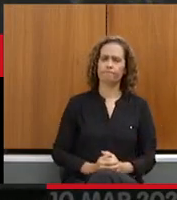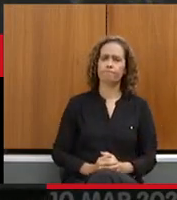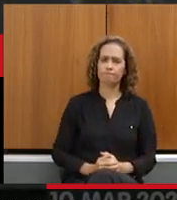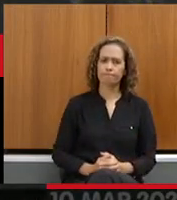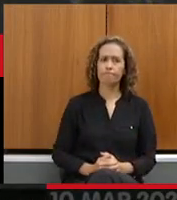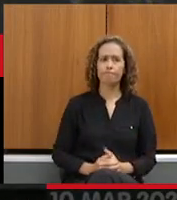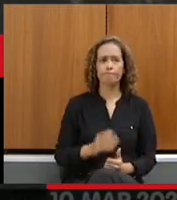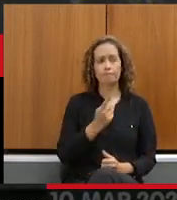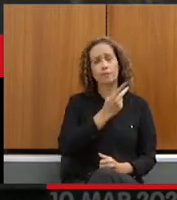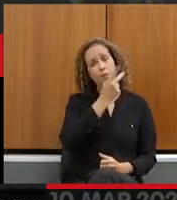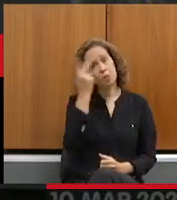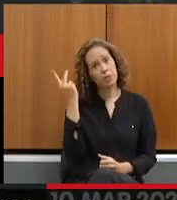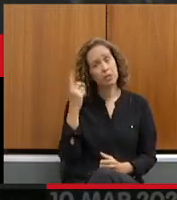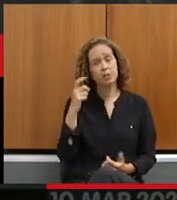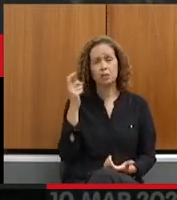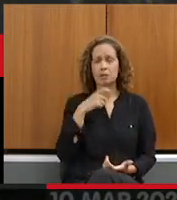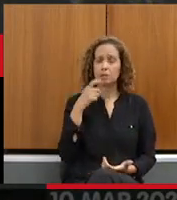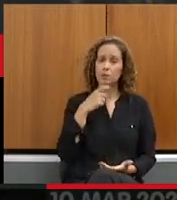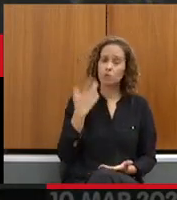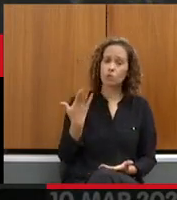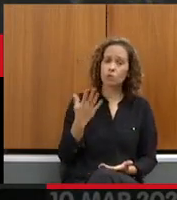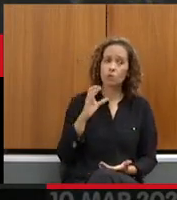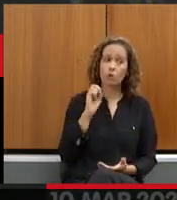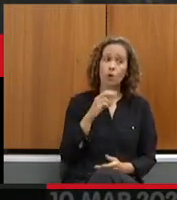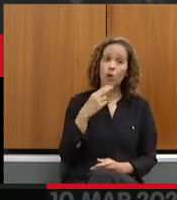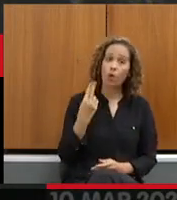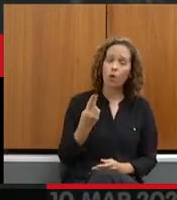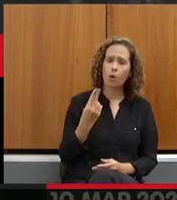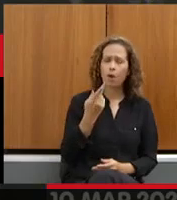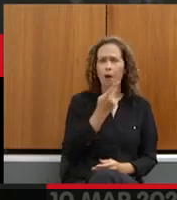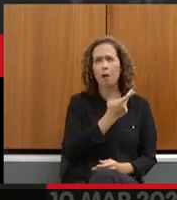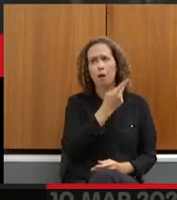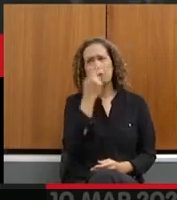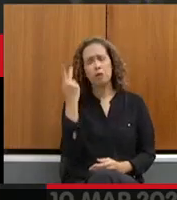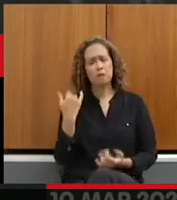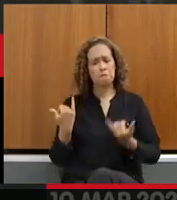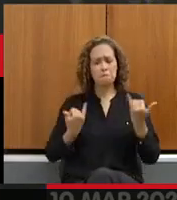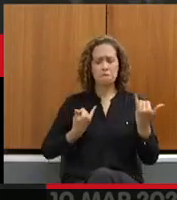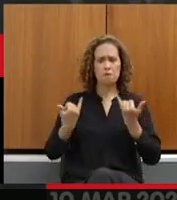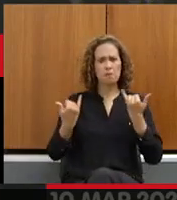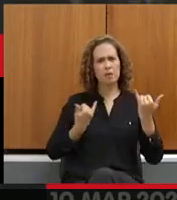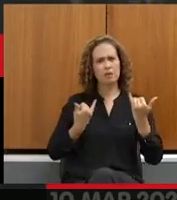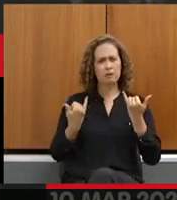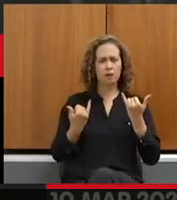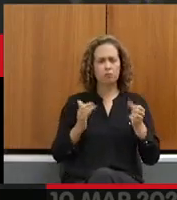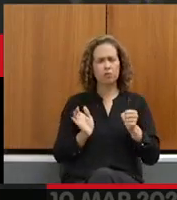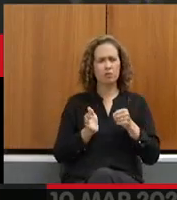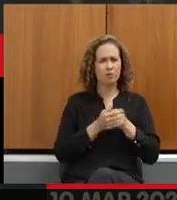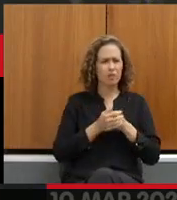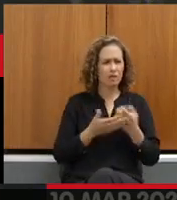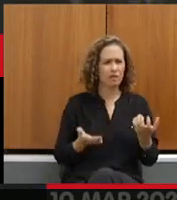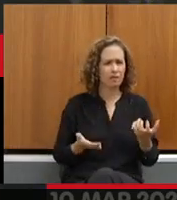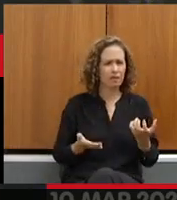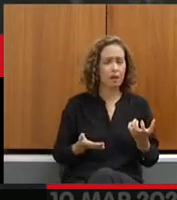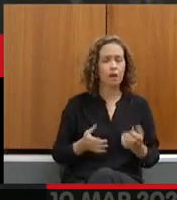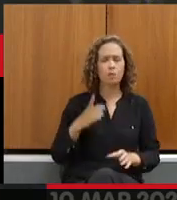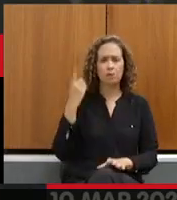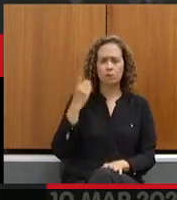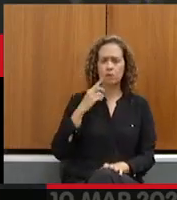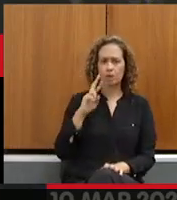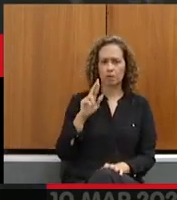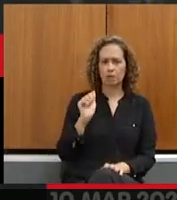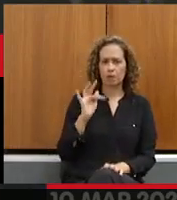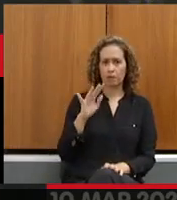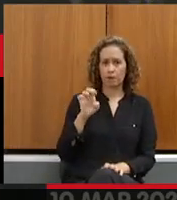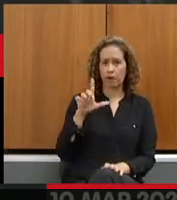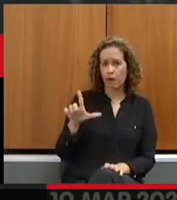alguém está mentindo ou alguém está sonegando informações não para o deputado Rafael Martins mas